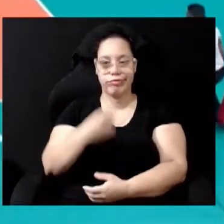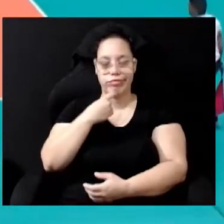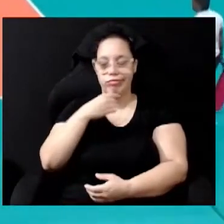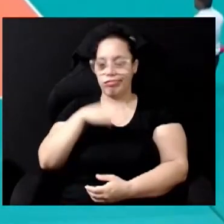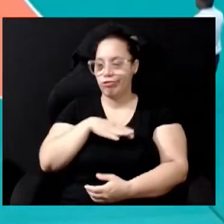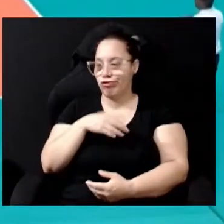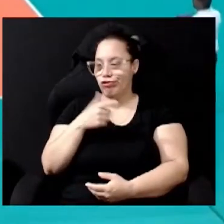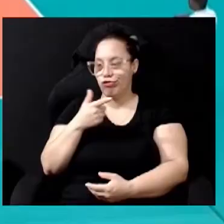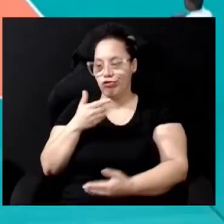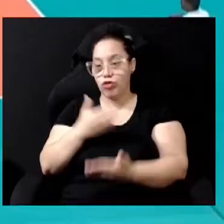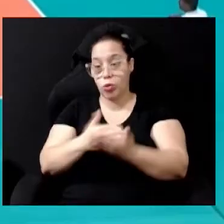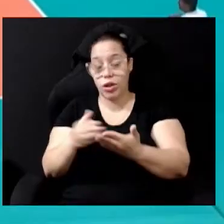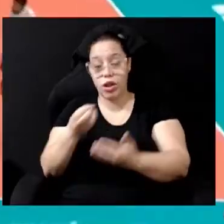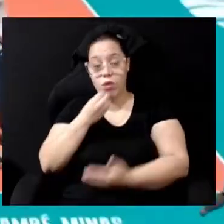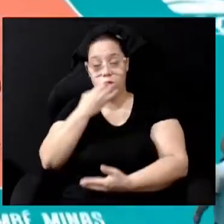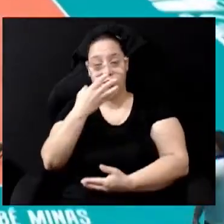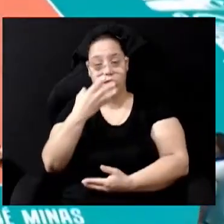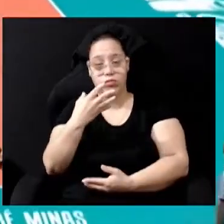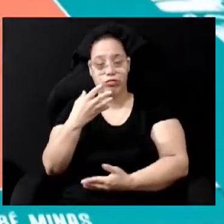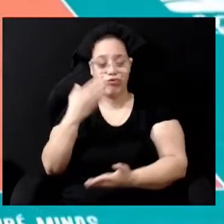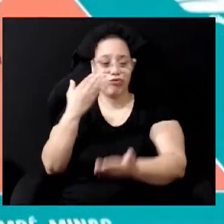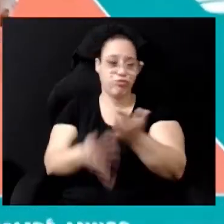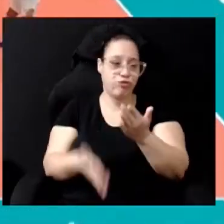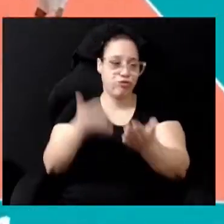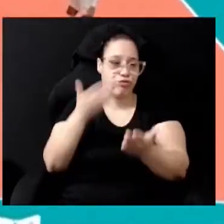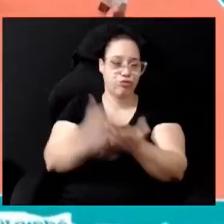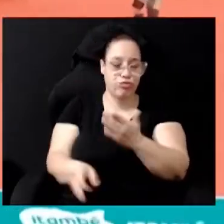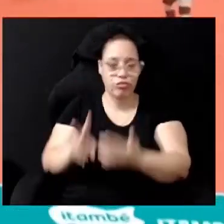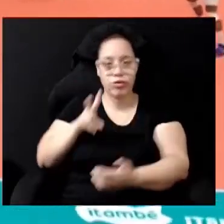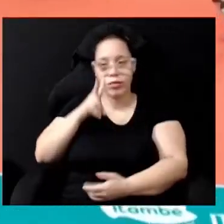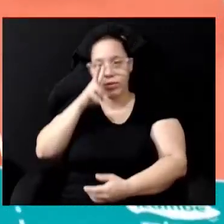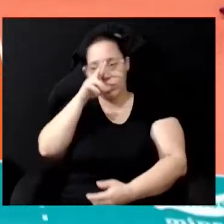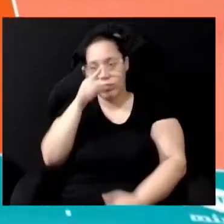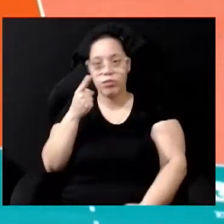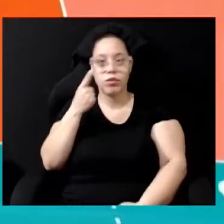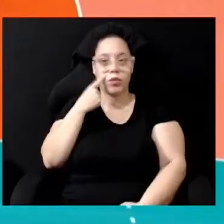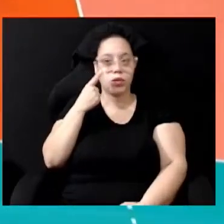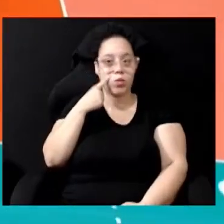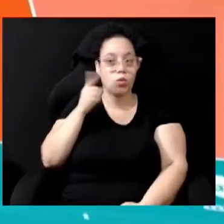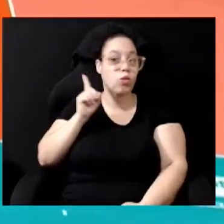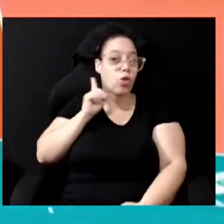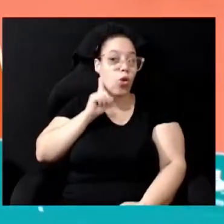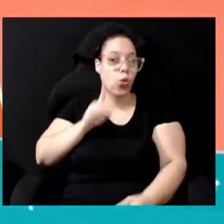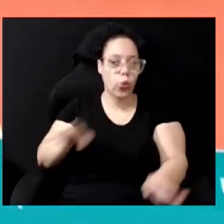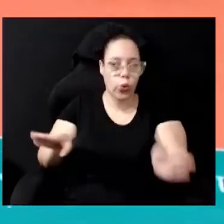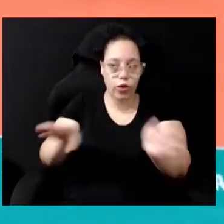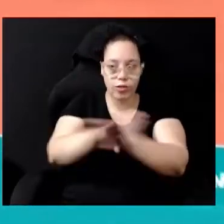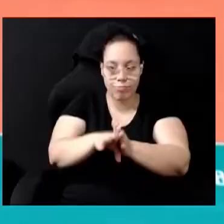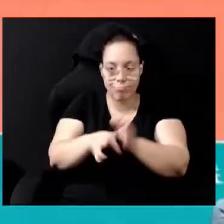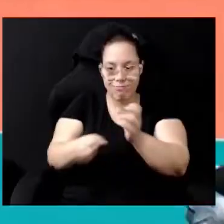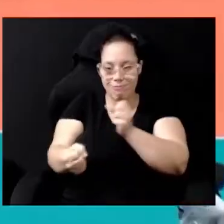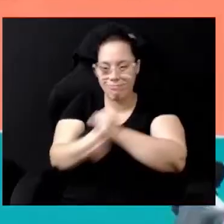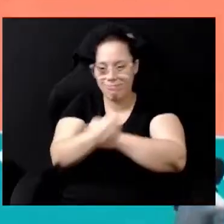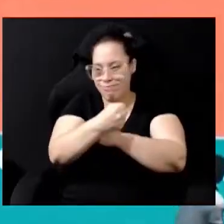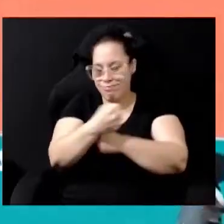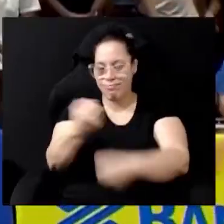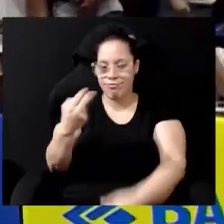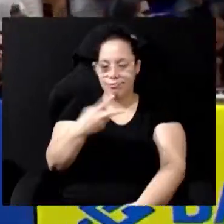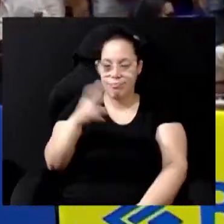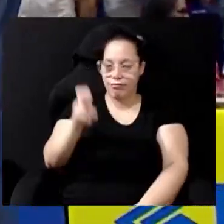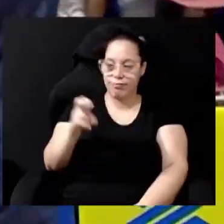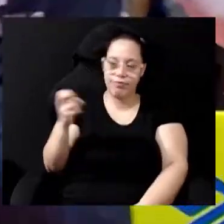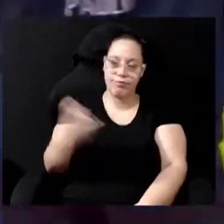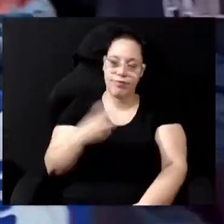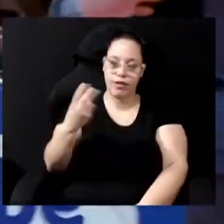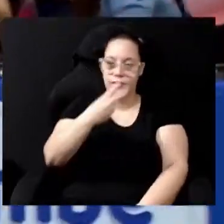começaram bem e foram perdendo força, vendo Minas se aproximar e fechar a partida em 25-22